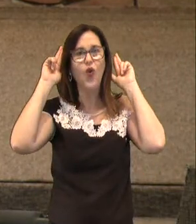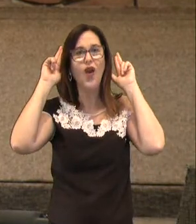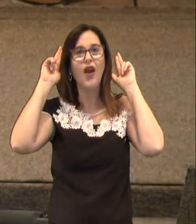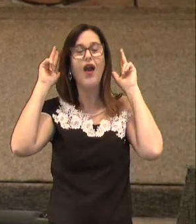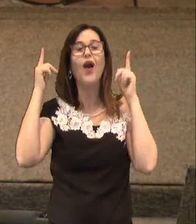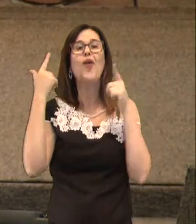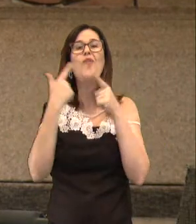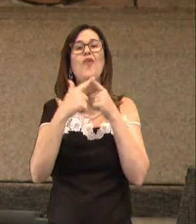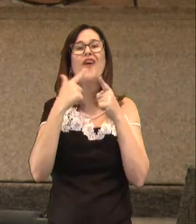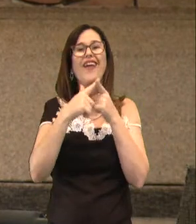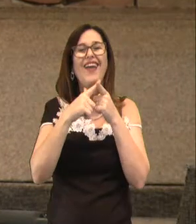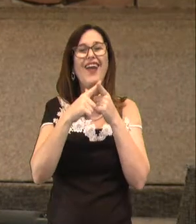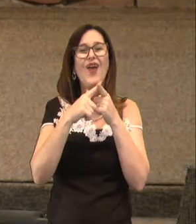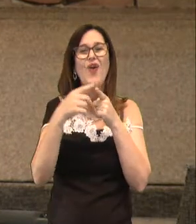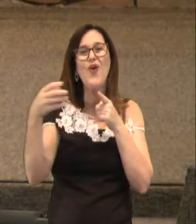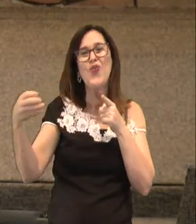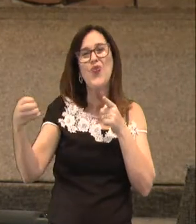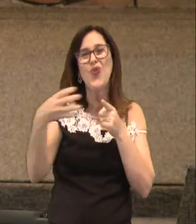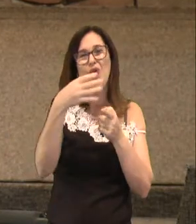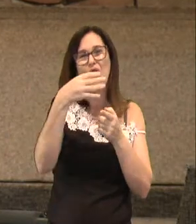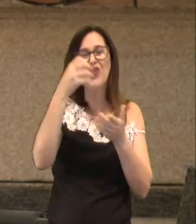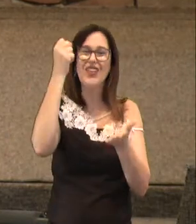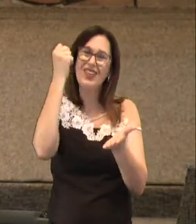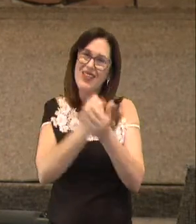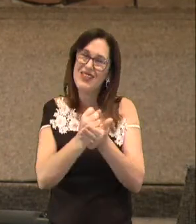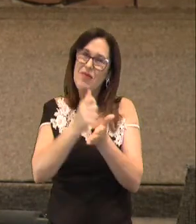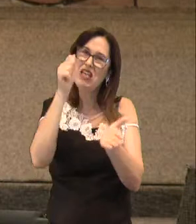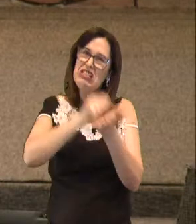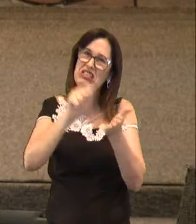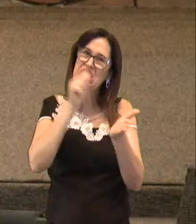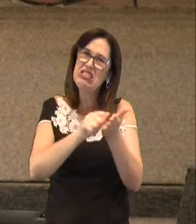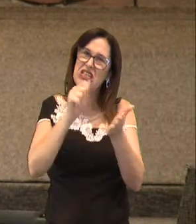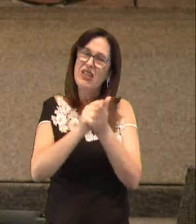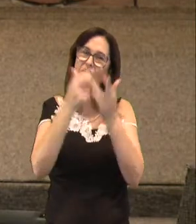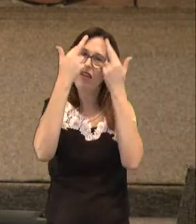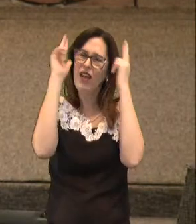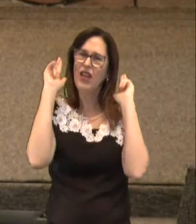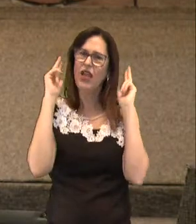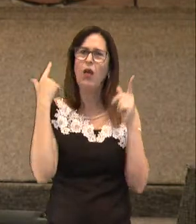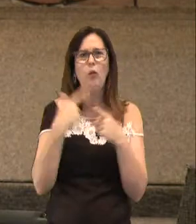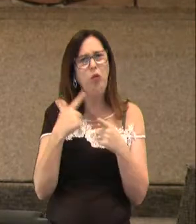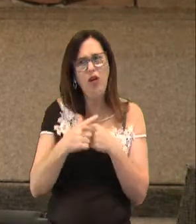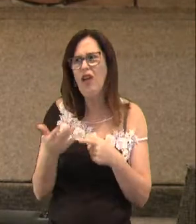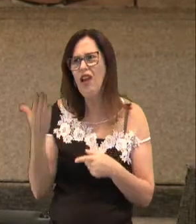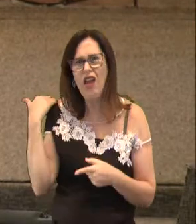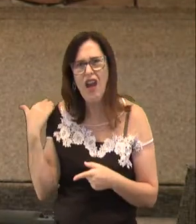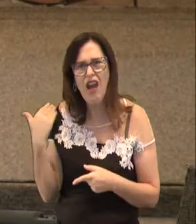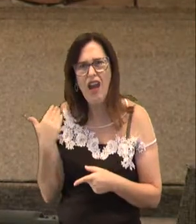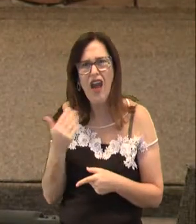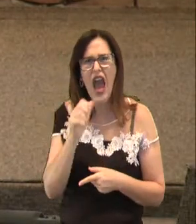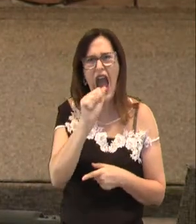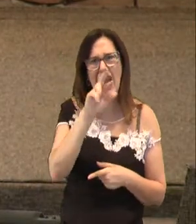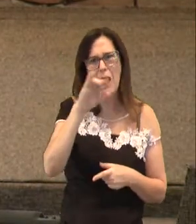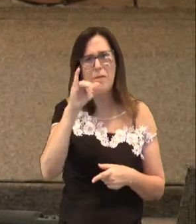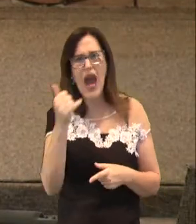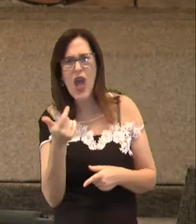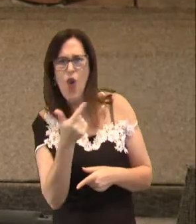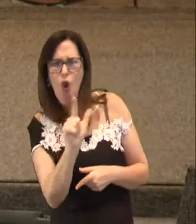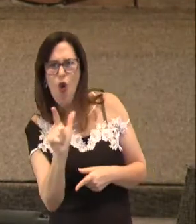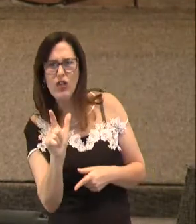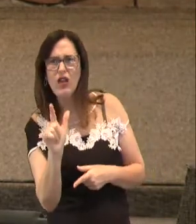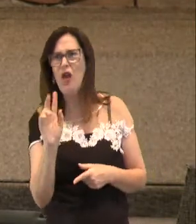Testamento foi escrito. E por que o Novo Testamento foi escrito em grego, se eles falavam naquele tempo ali em aramaico, algumas vezes em